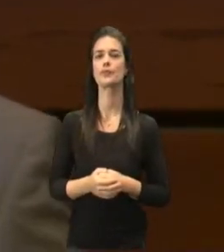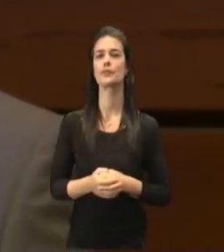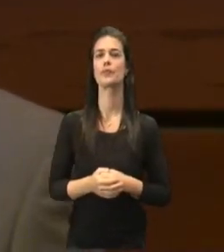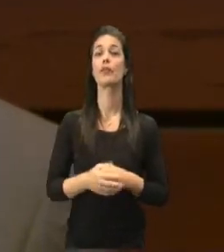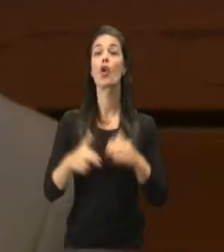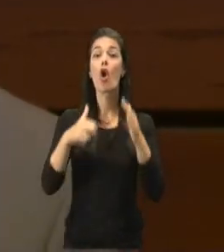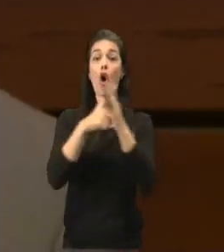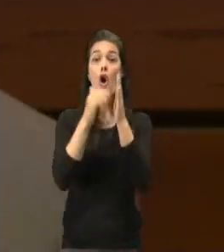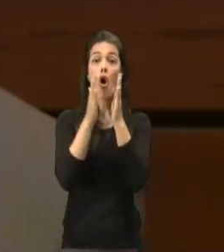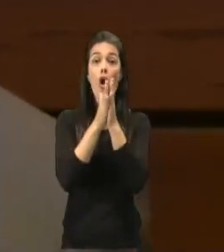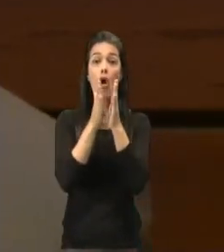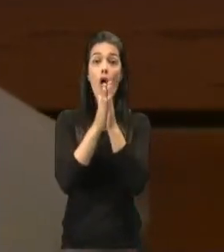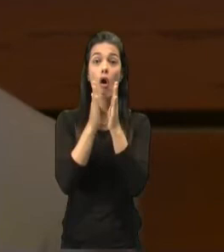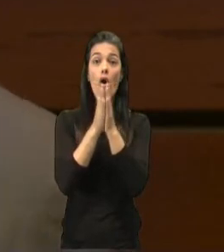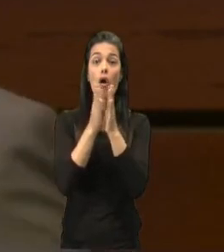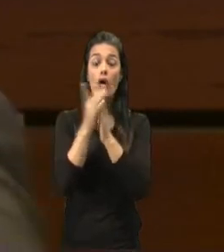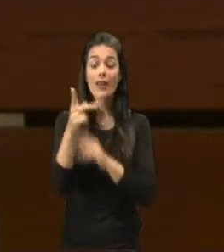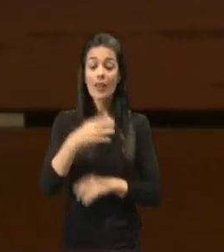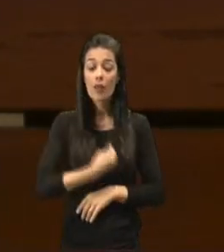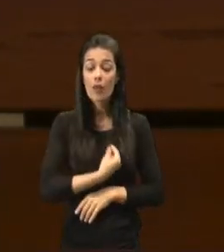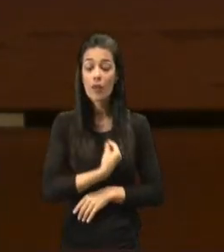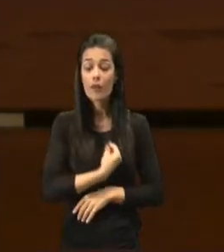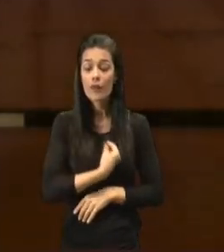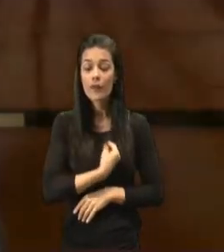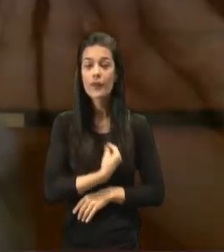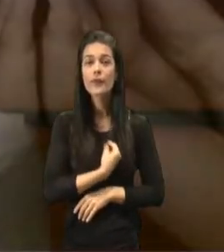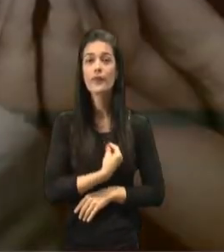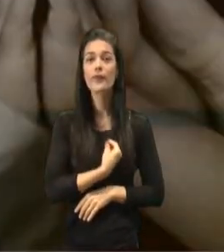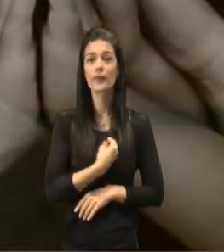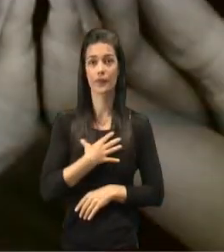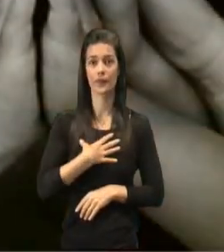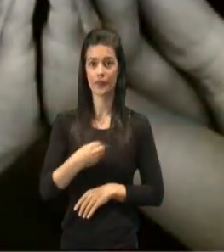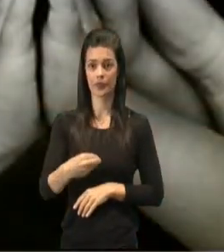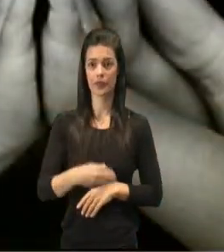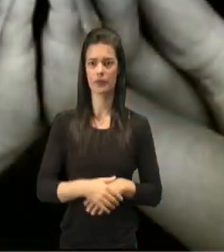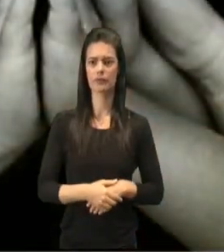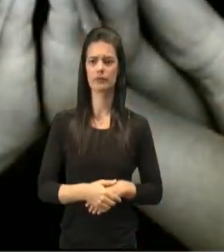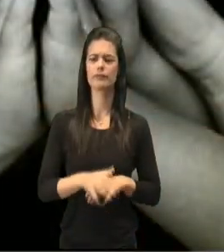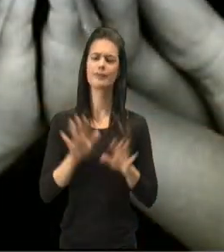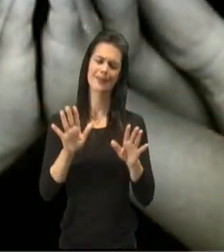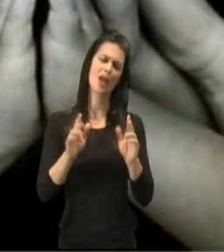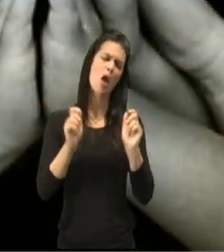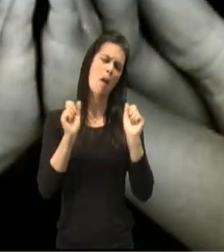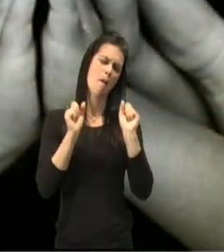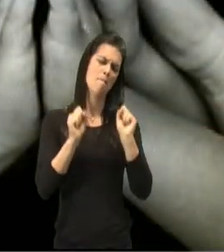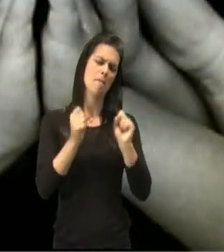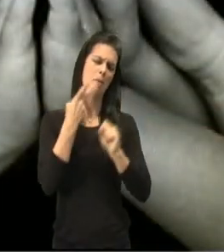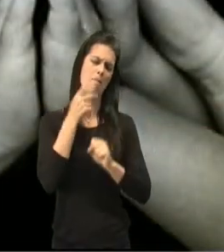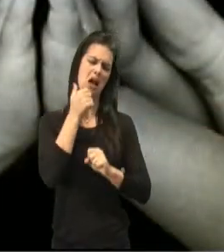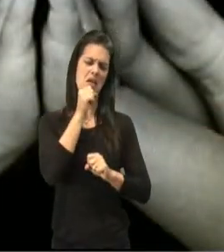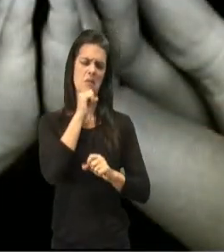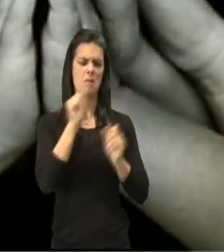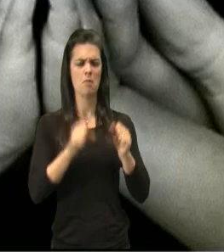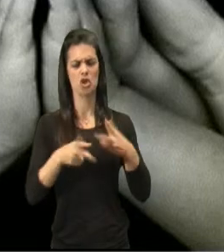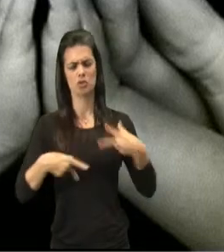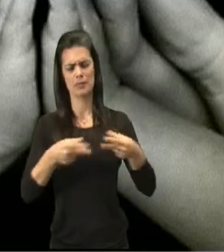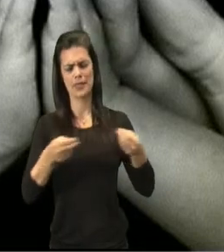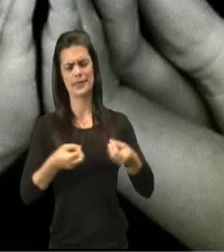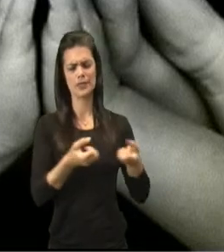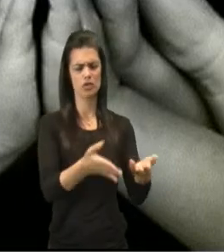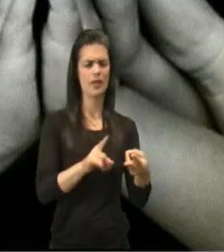teu filho. Nós podemos fazer muitas coisas, podemos dar presentes, levá-los para viajar, levá-los para brincar no